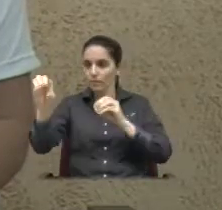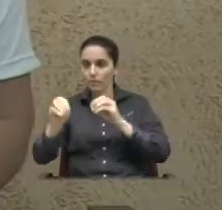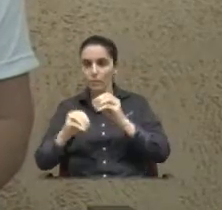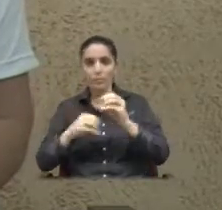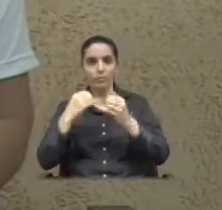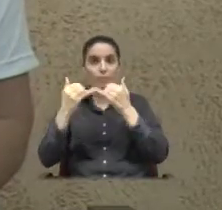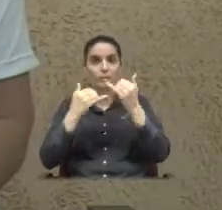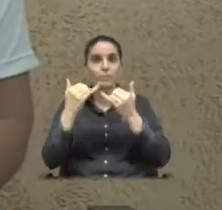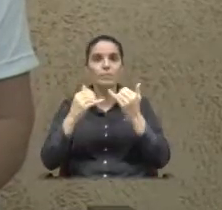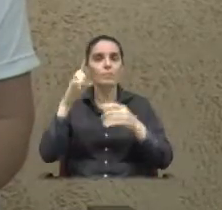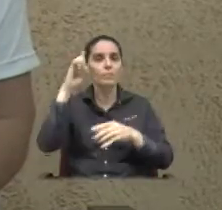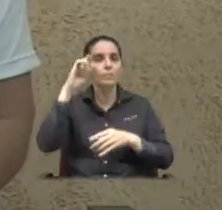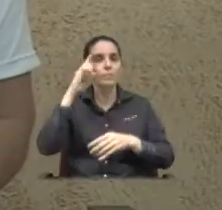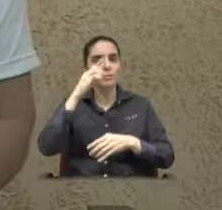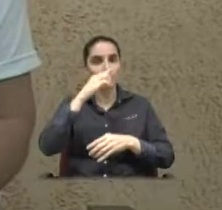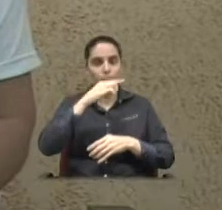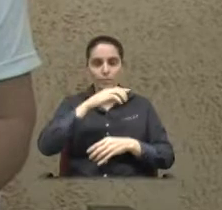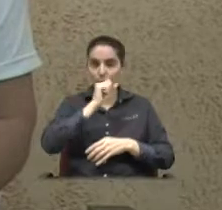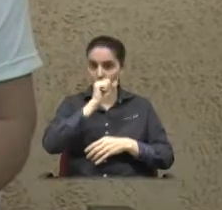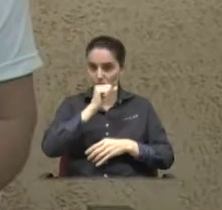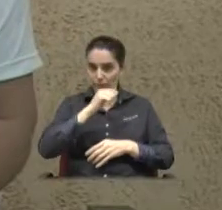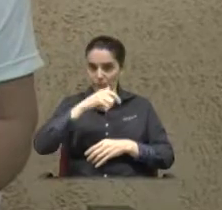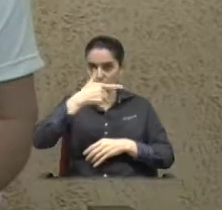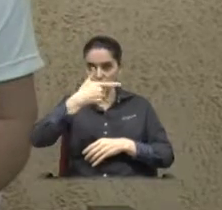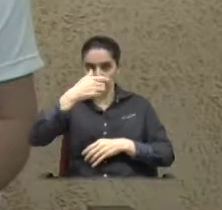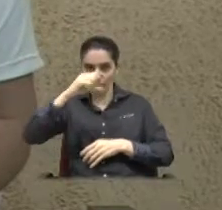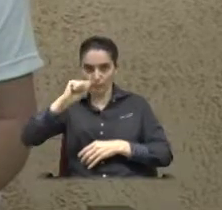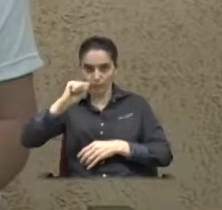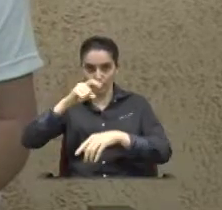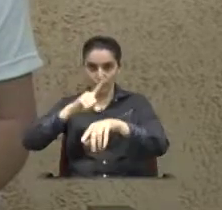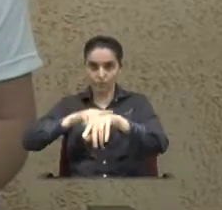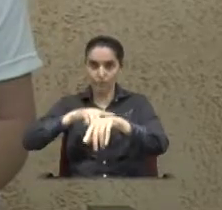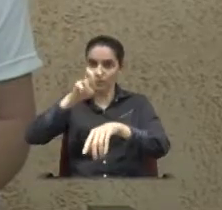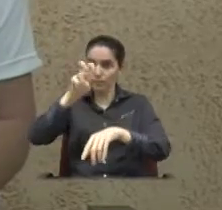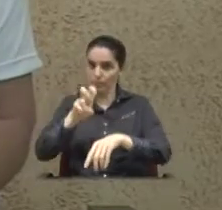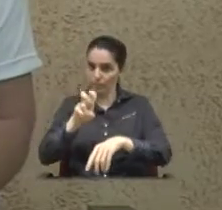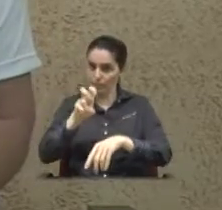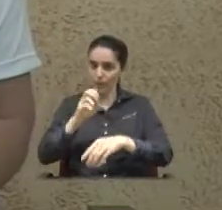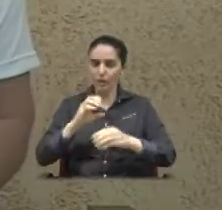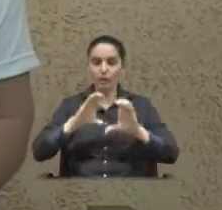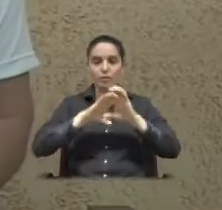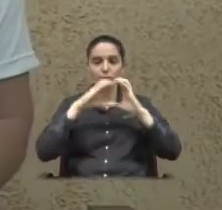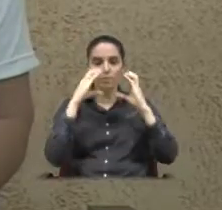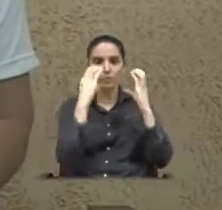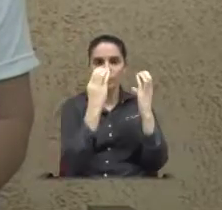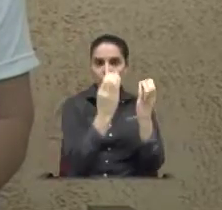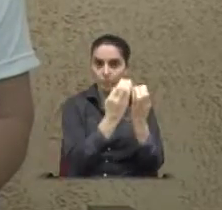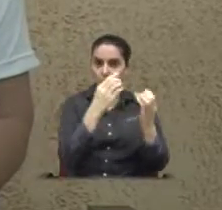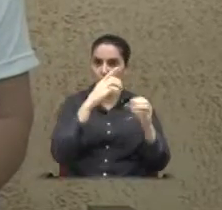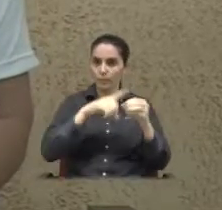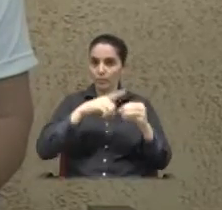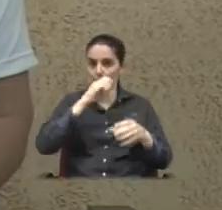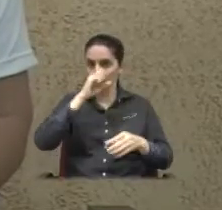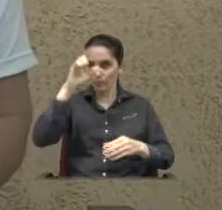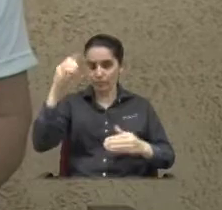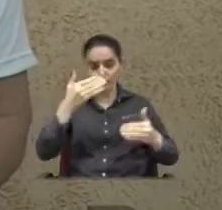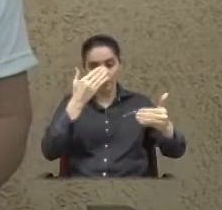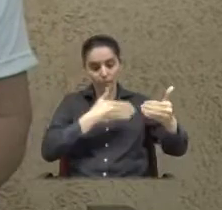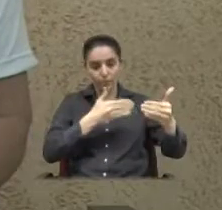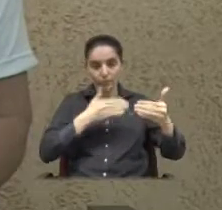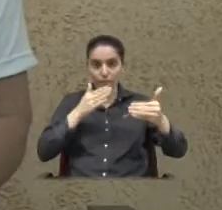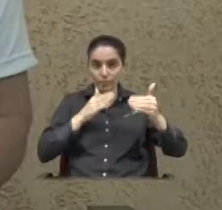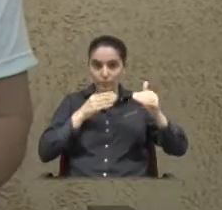próximo sábado, dia 28, às 17 horas, no Limeirão, na entrada do estádio, antes